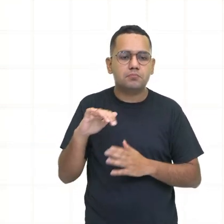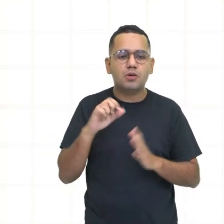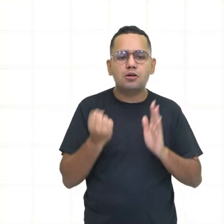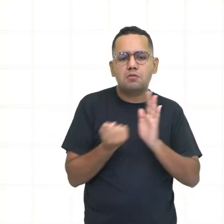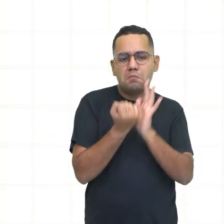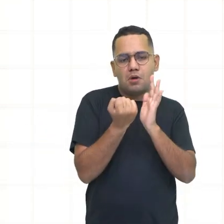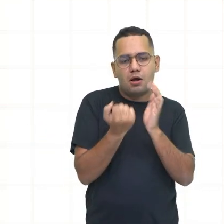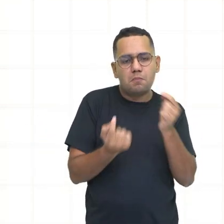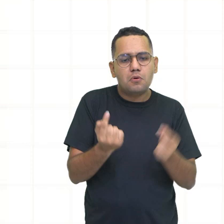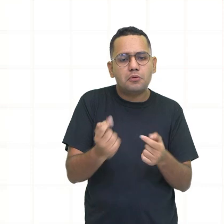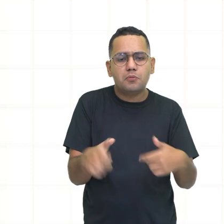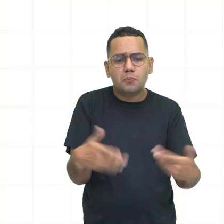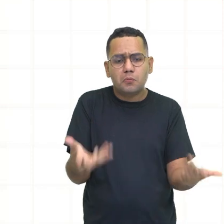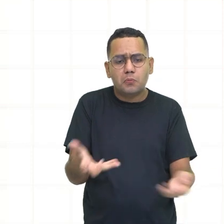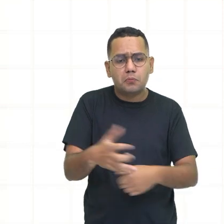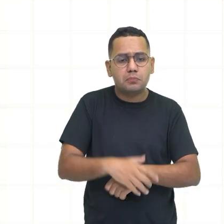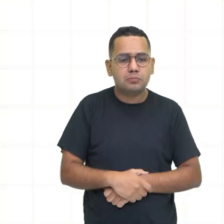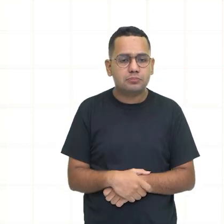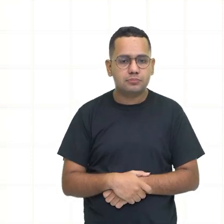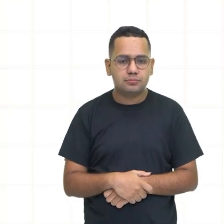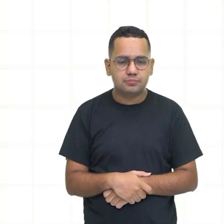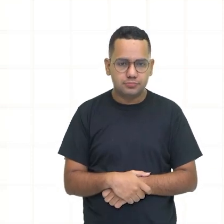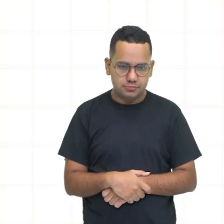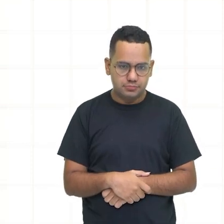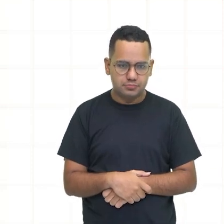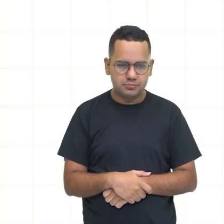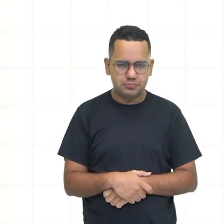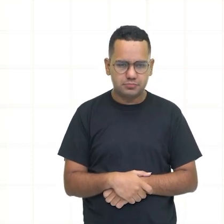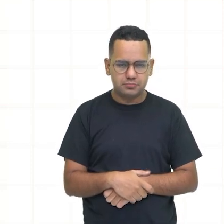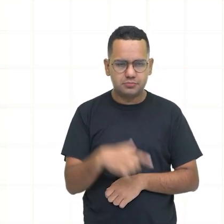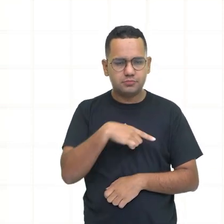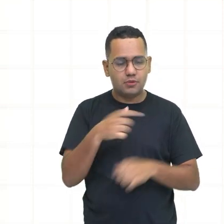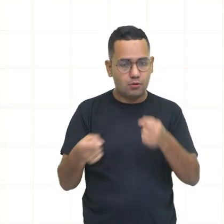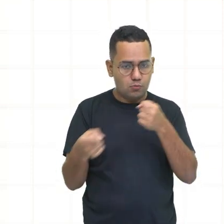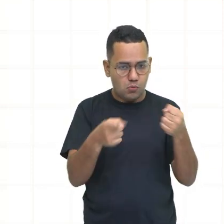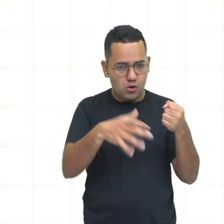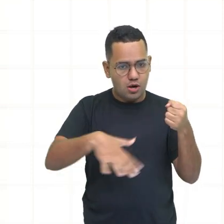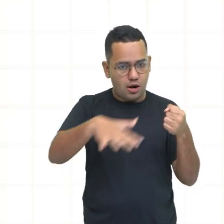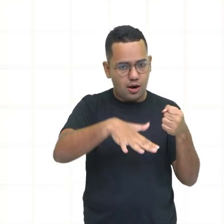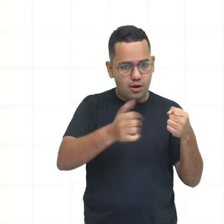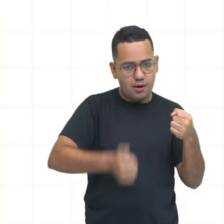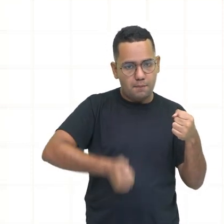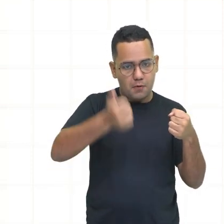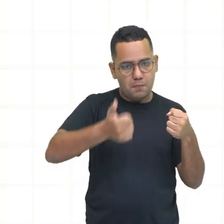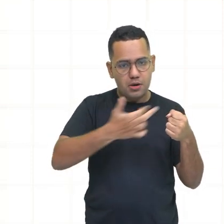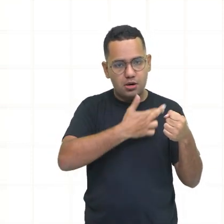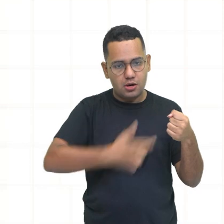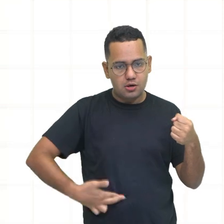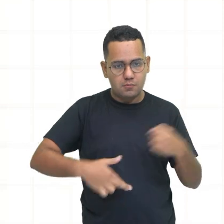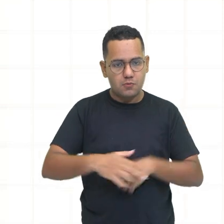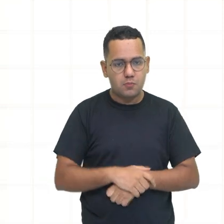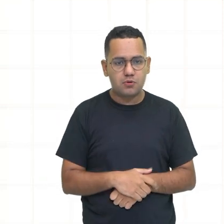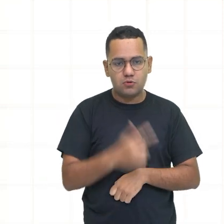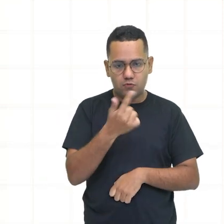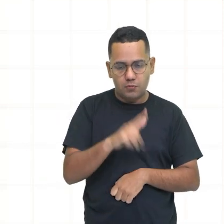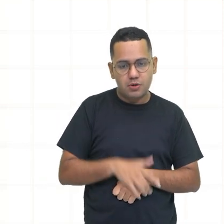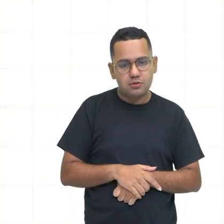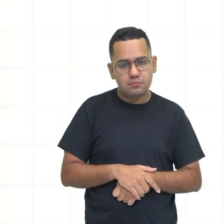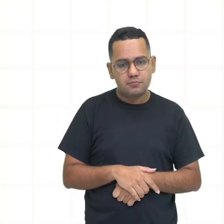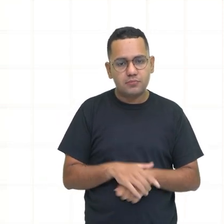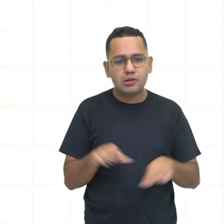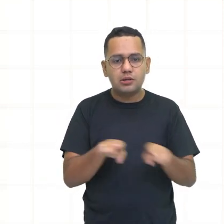revolta da Armada? Reforço da centralização do poder durante a Primeira República e